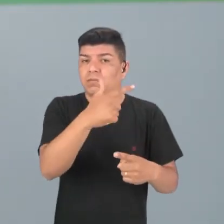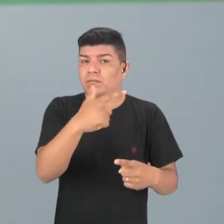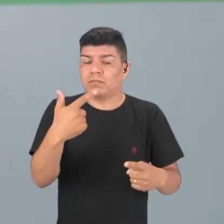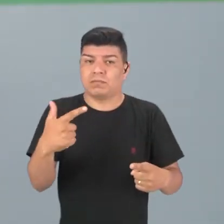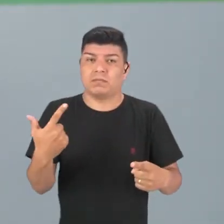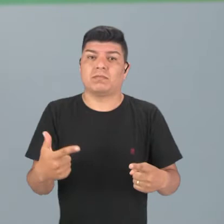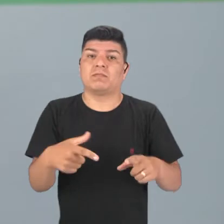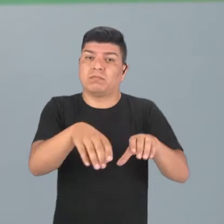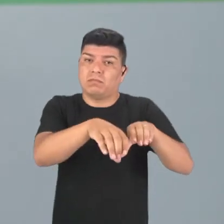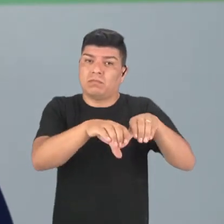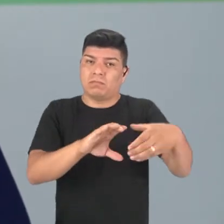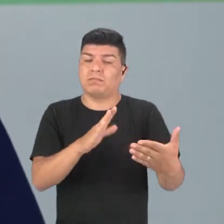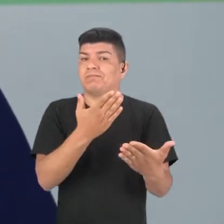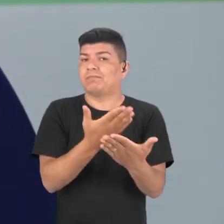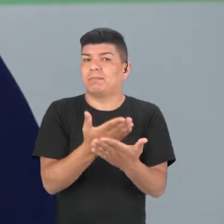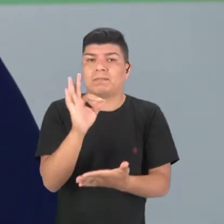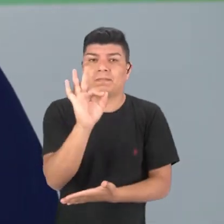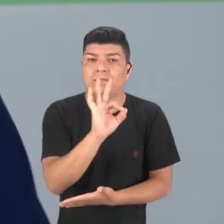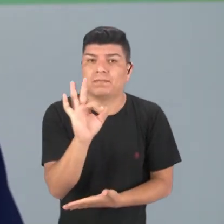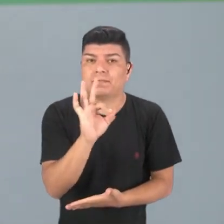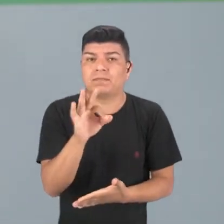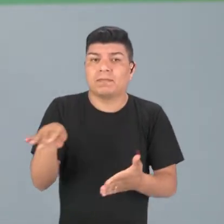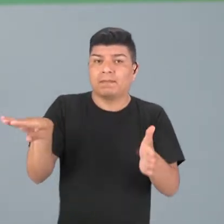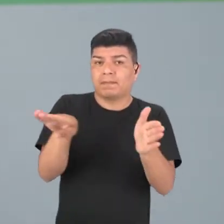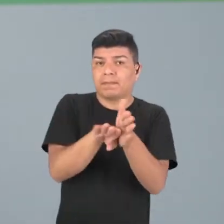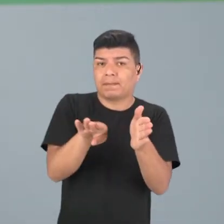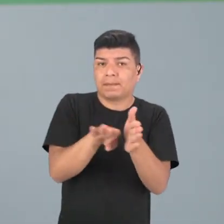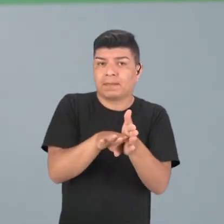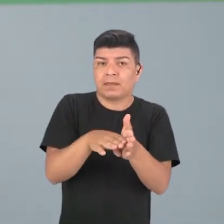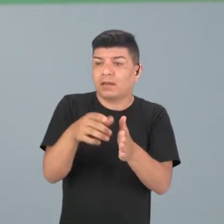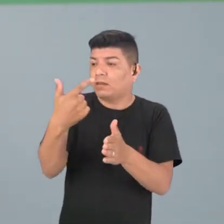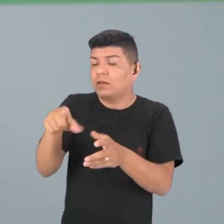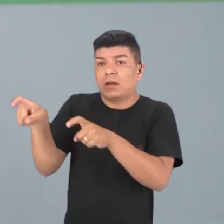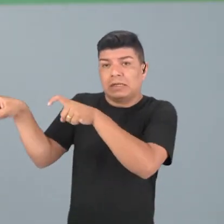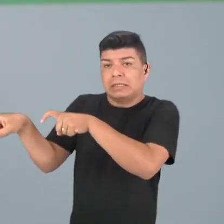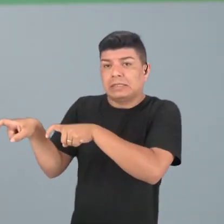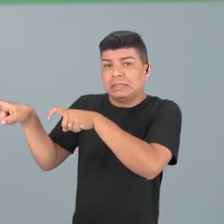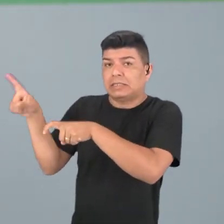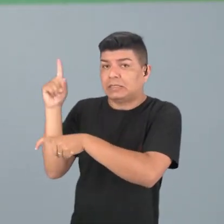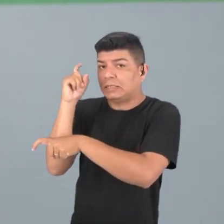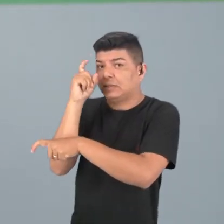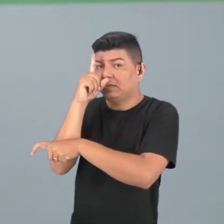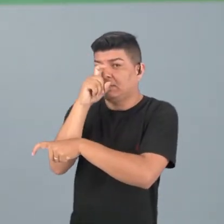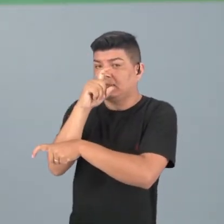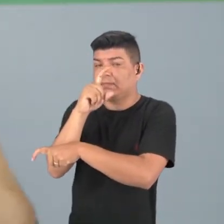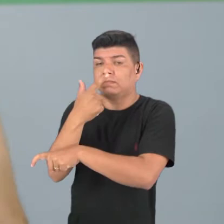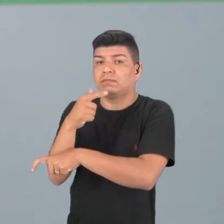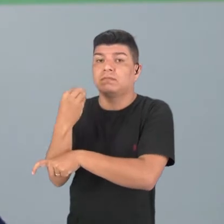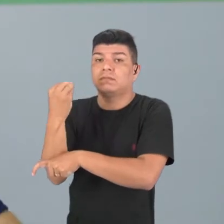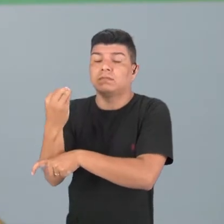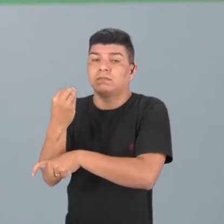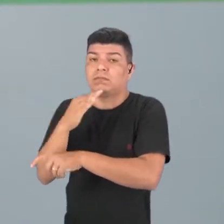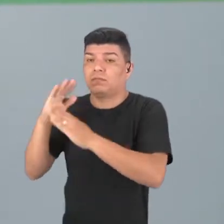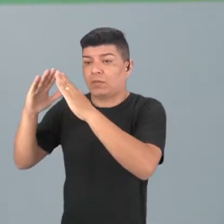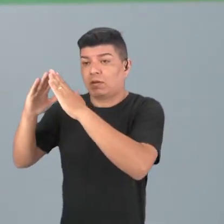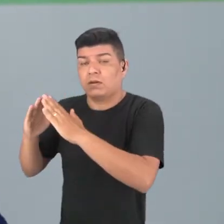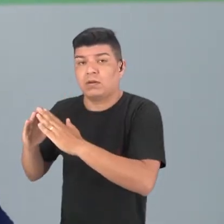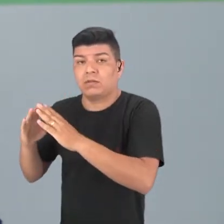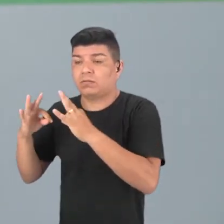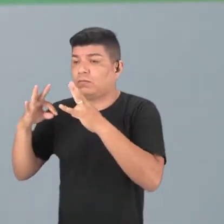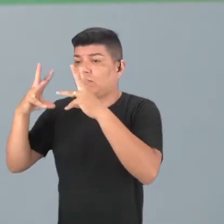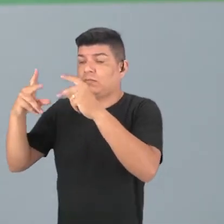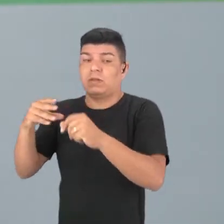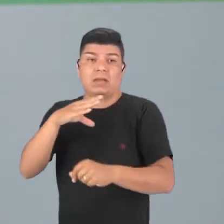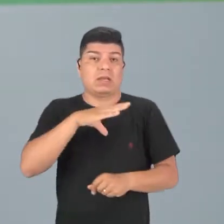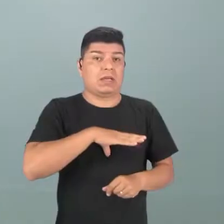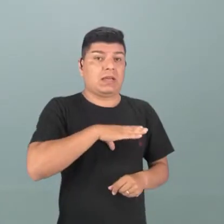tiveram estudos, então eles chegam aqui, não teve mais como ficar lá na zona rural. Ou eles ficaram, todo mundo falando como é